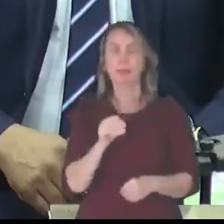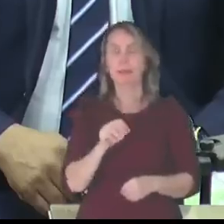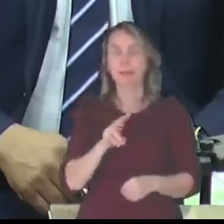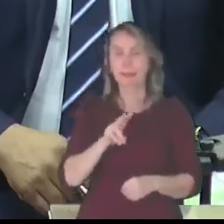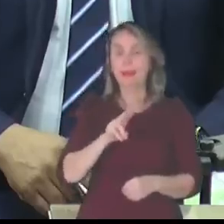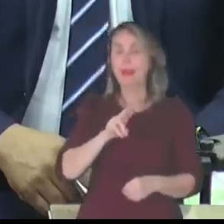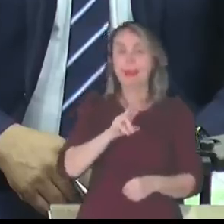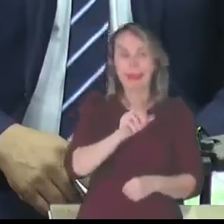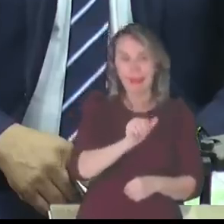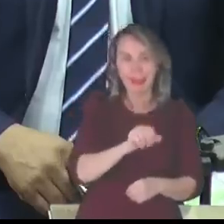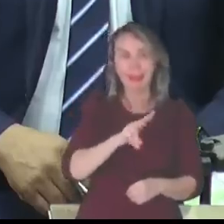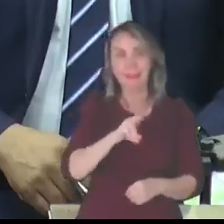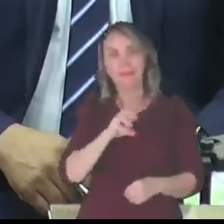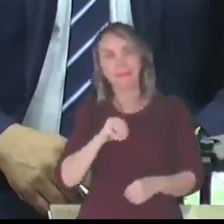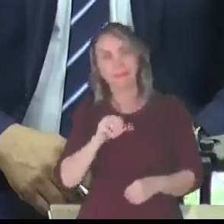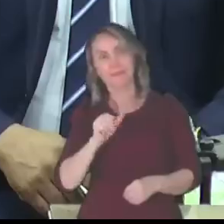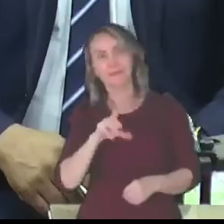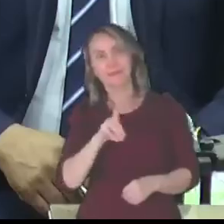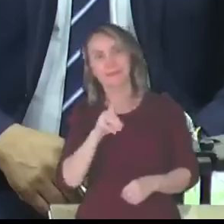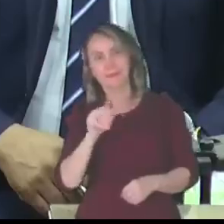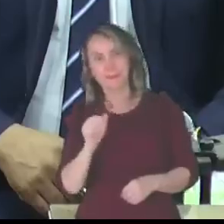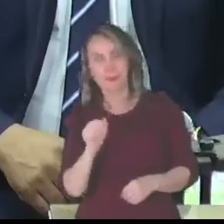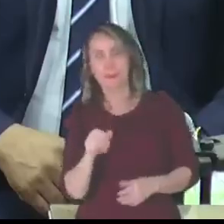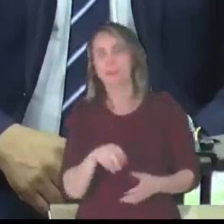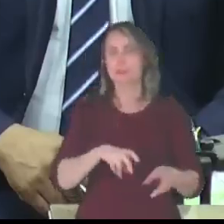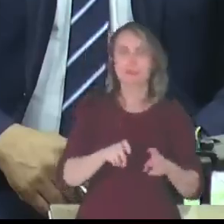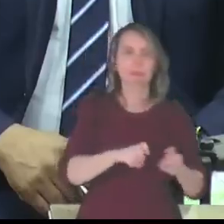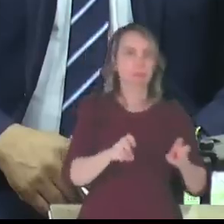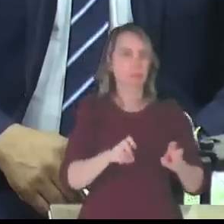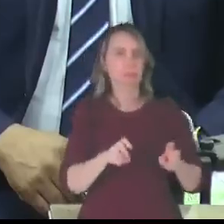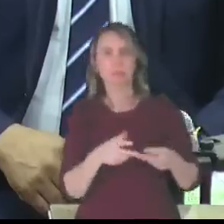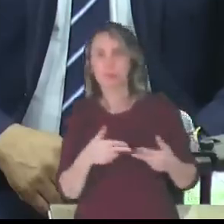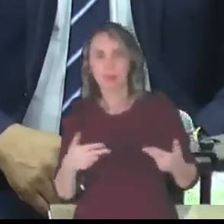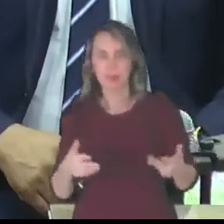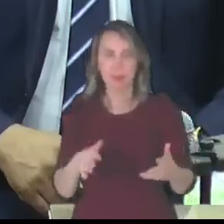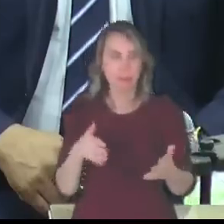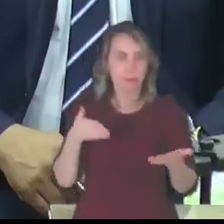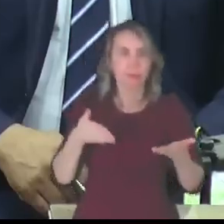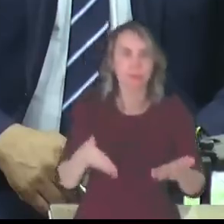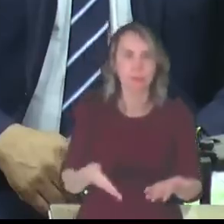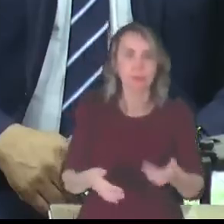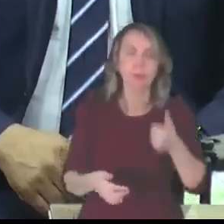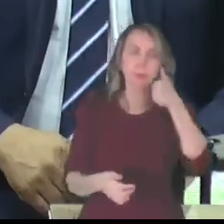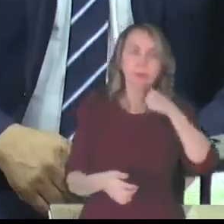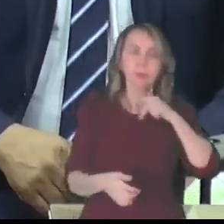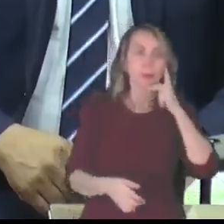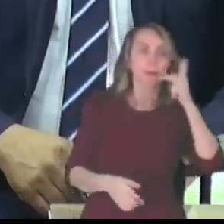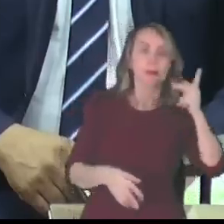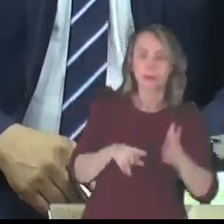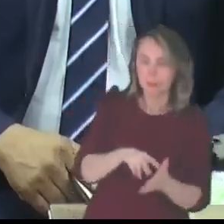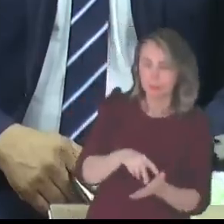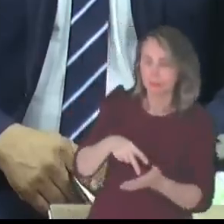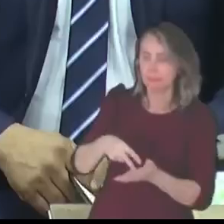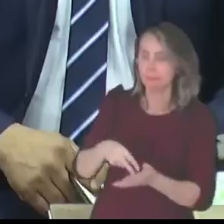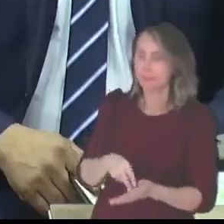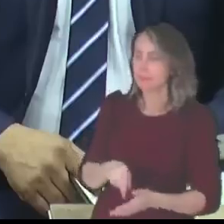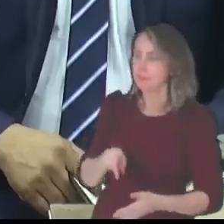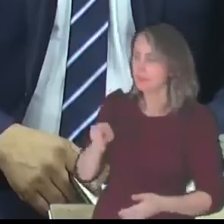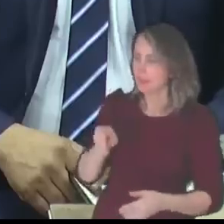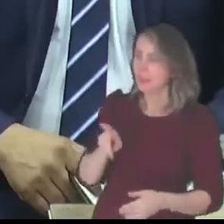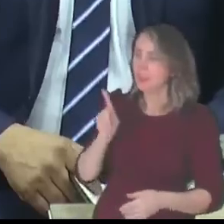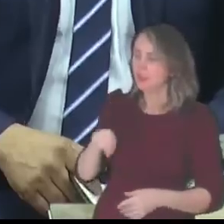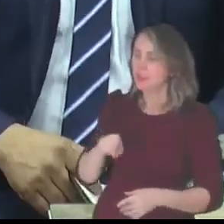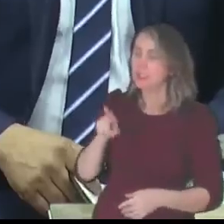de avoada aí ela chega de coisa na igreja enche de macacada aí uma profeta levantou minha salva tu és muito